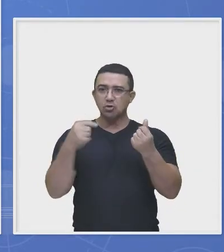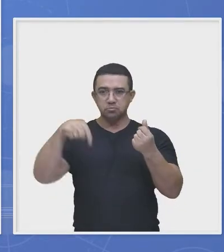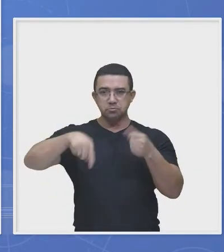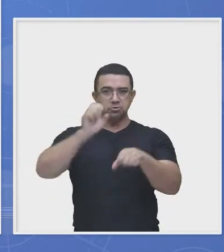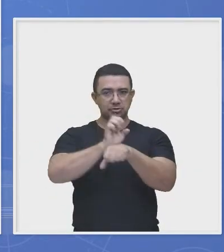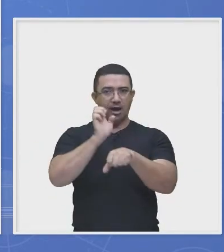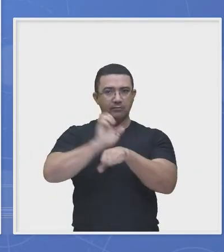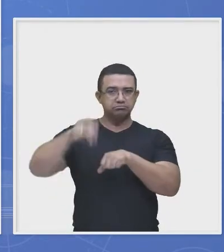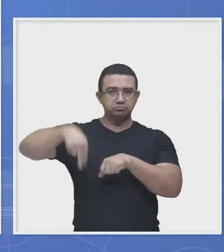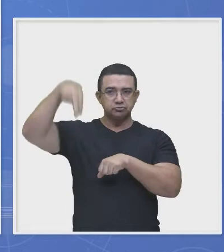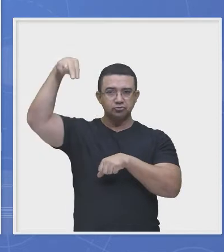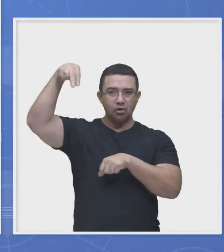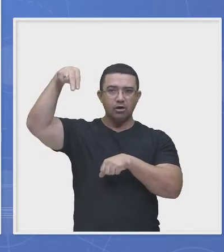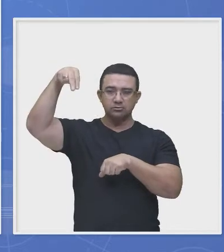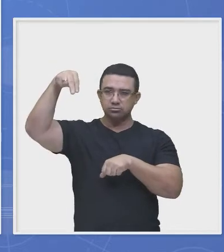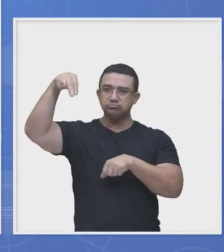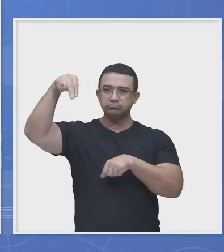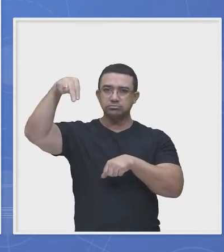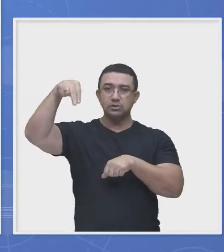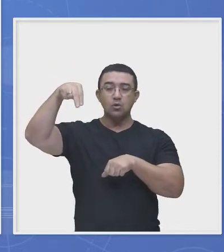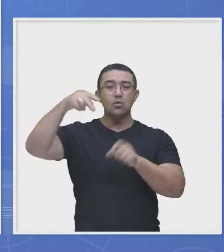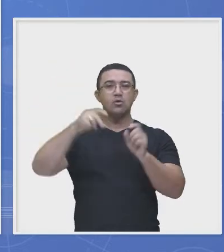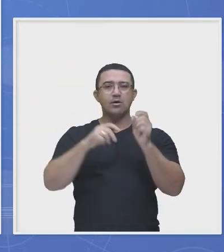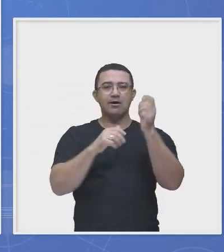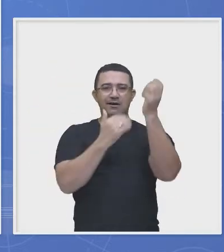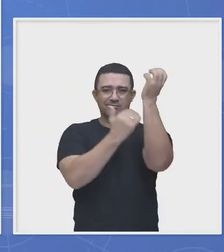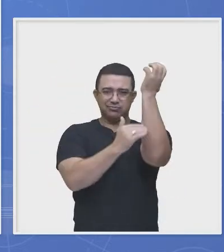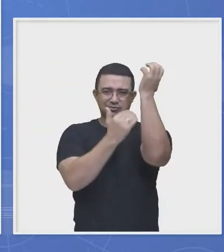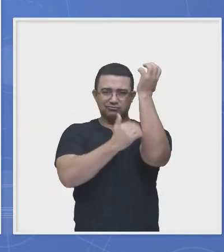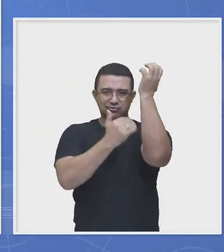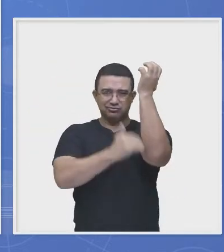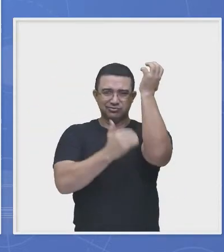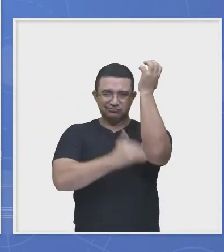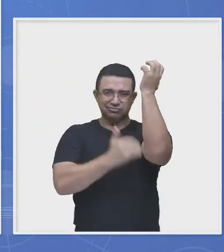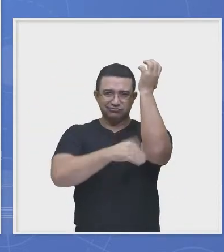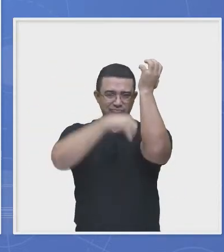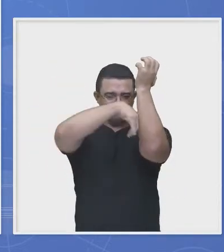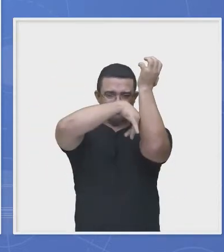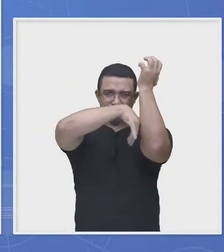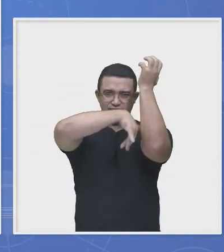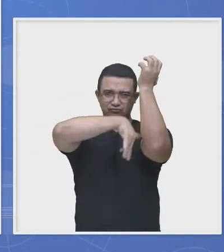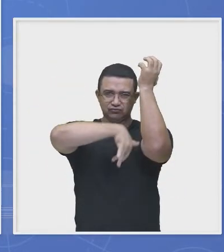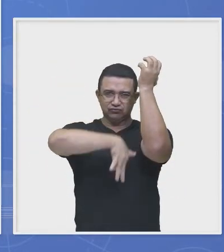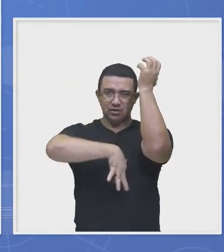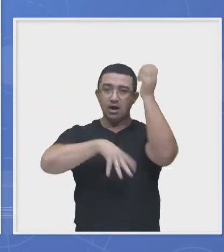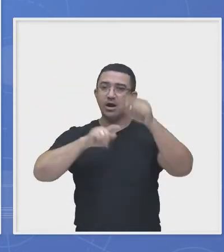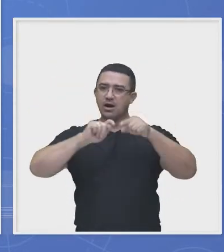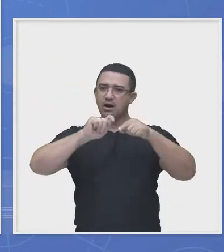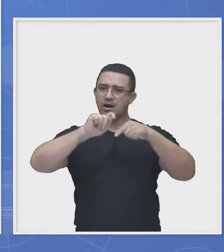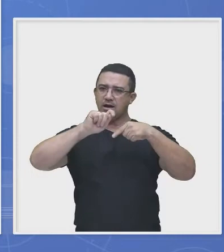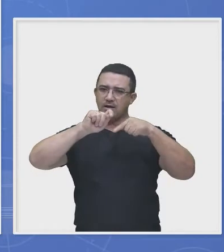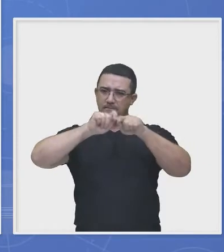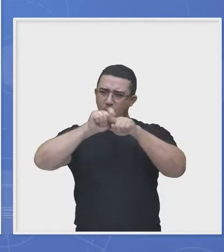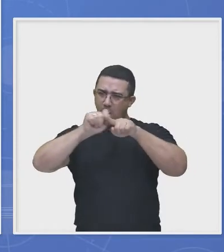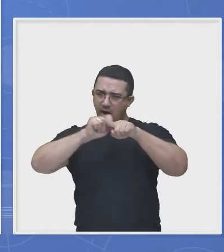região norte. Então a borracha trazia muitos investimentos, no caso, muito dinheiro. Um grande